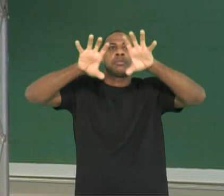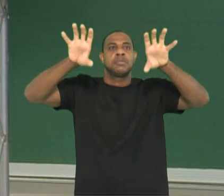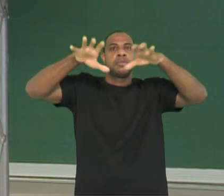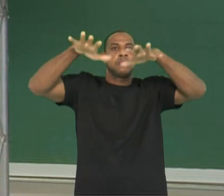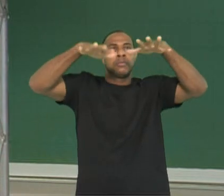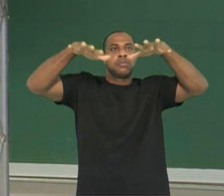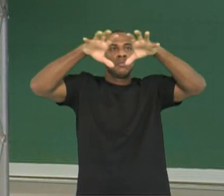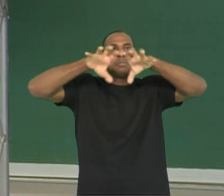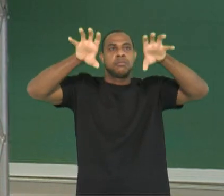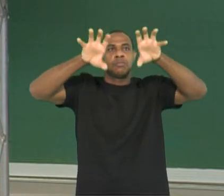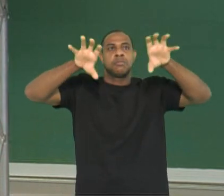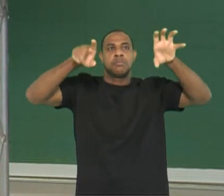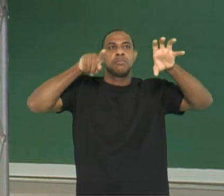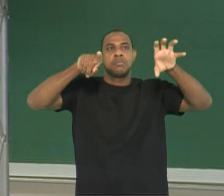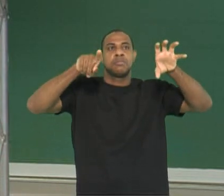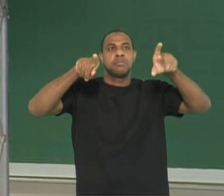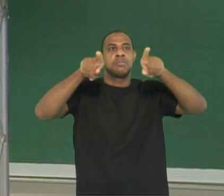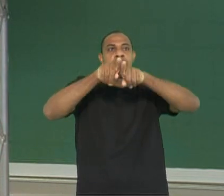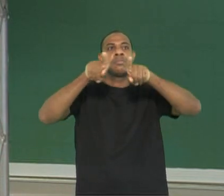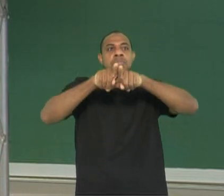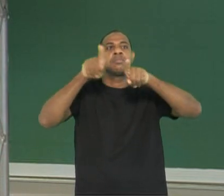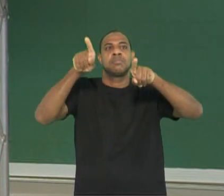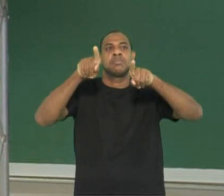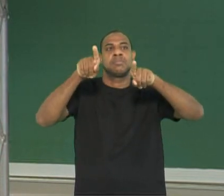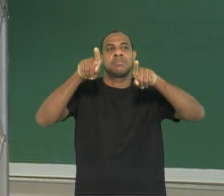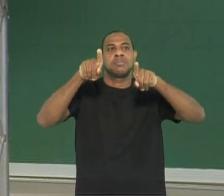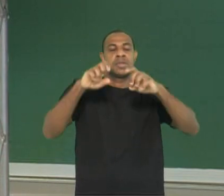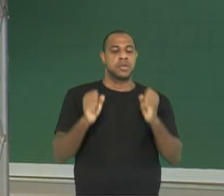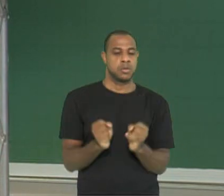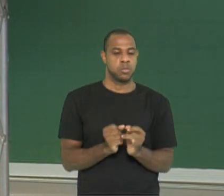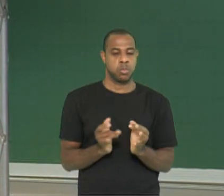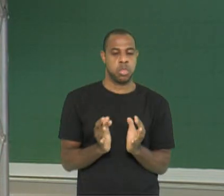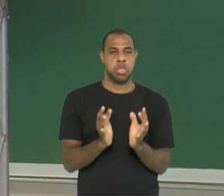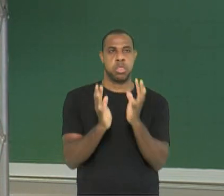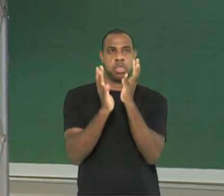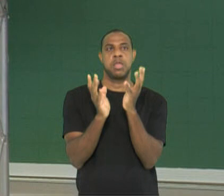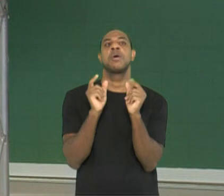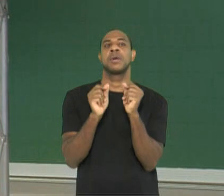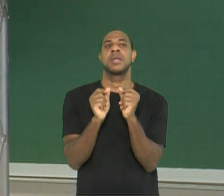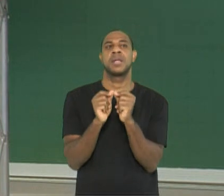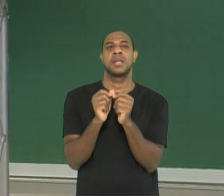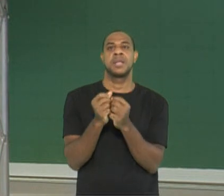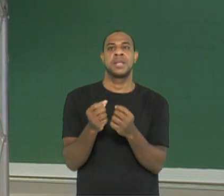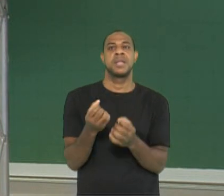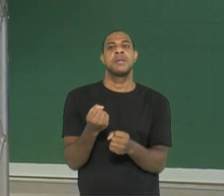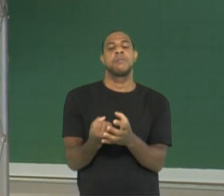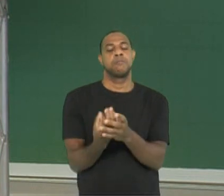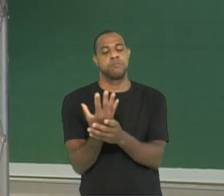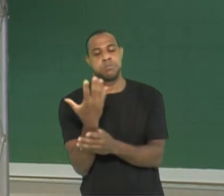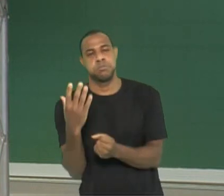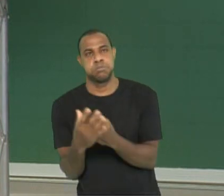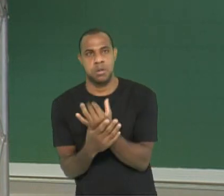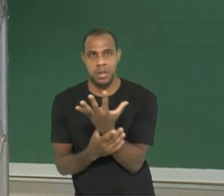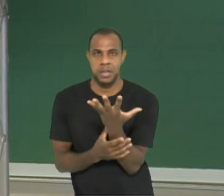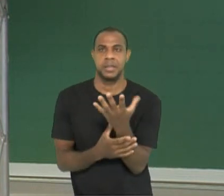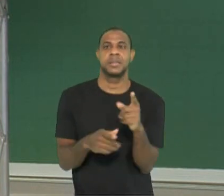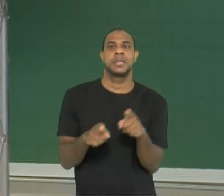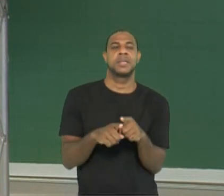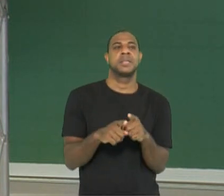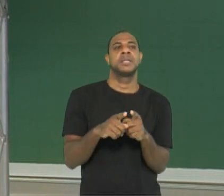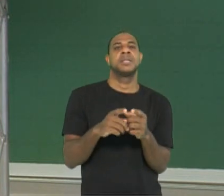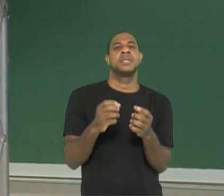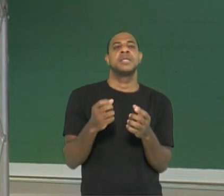vamos perceber a transpiração do solo, das plantas, dos seres vivos, que também essa água evapora e